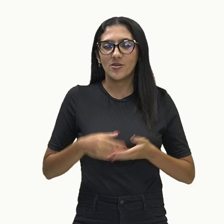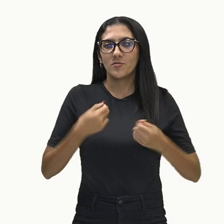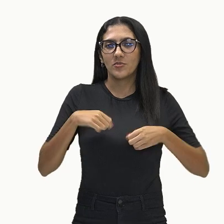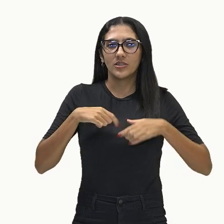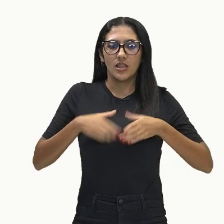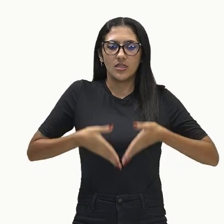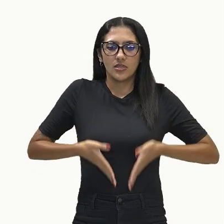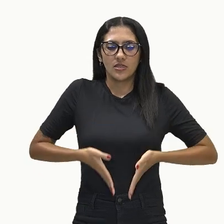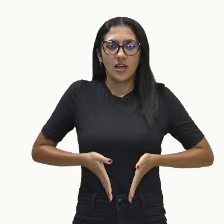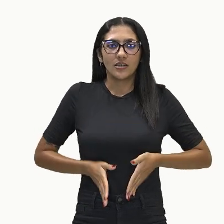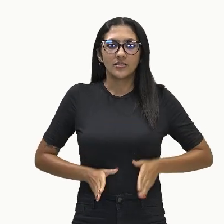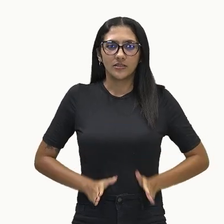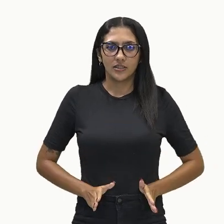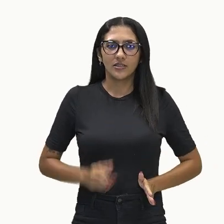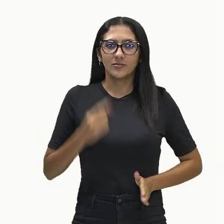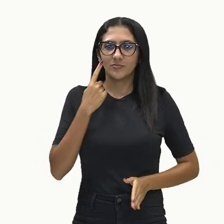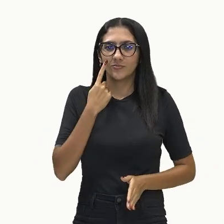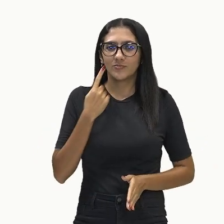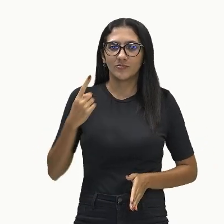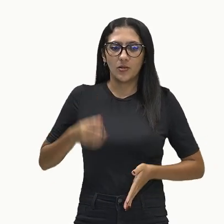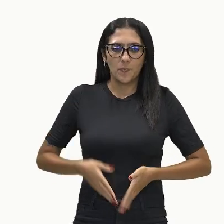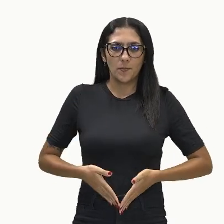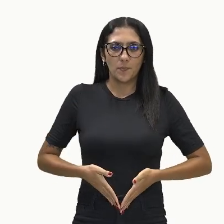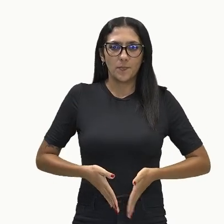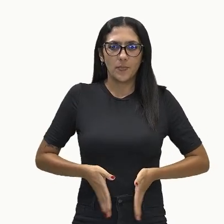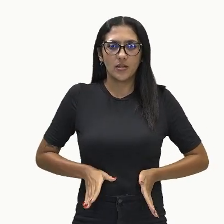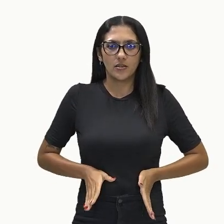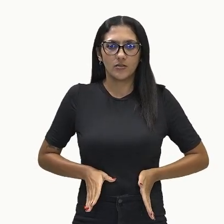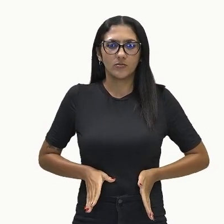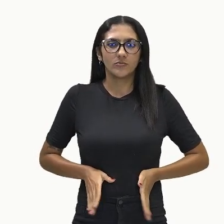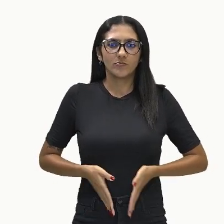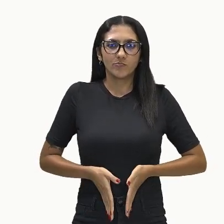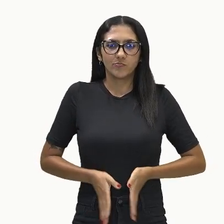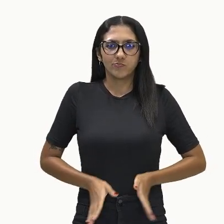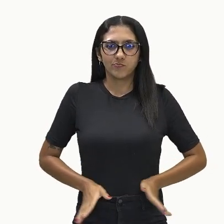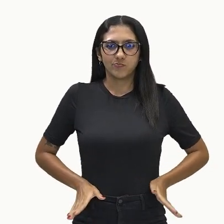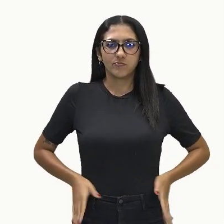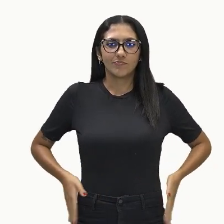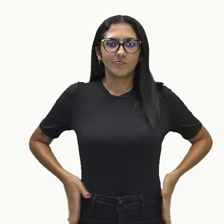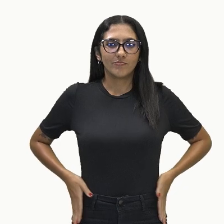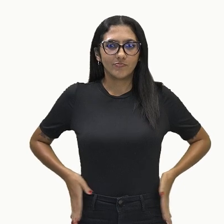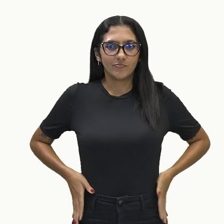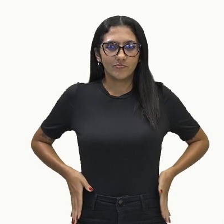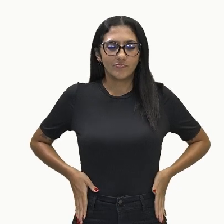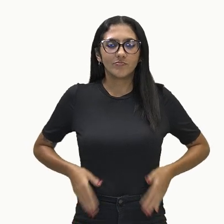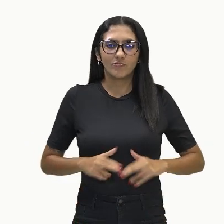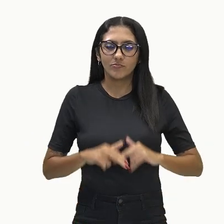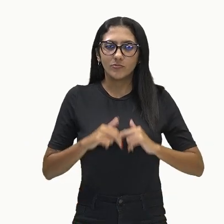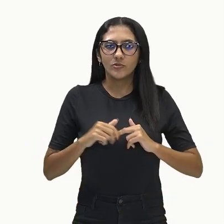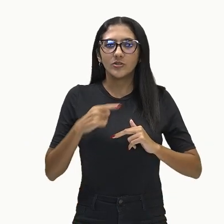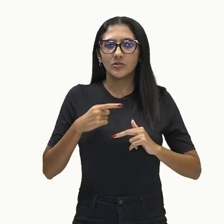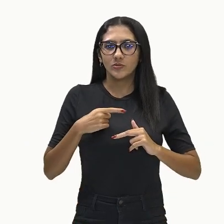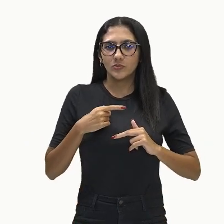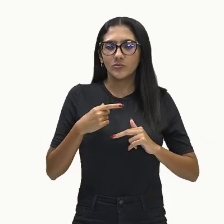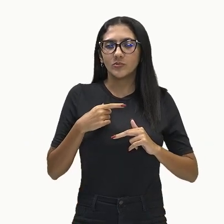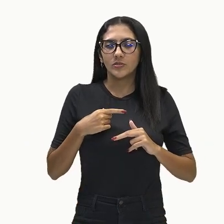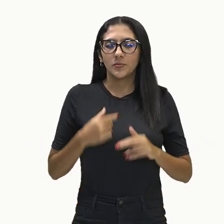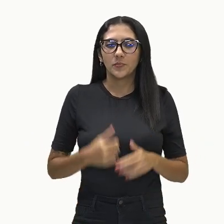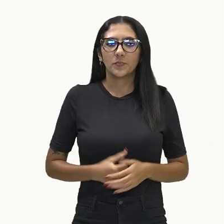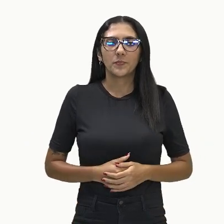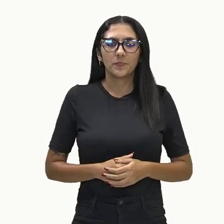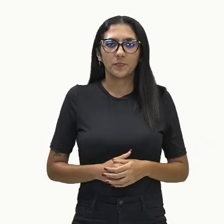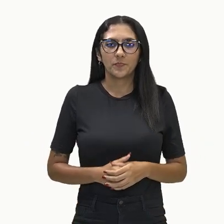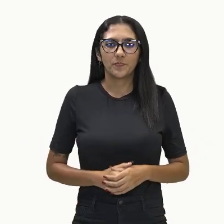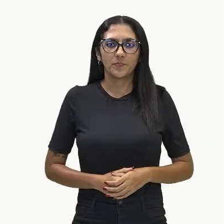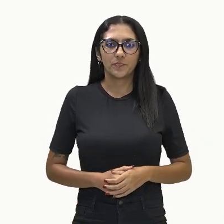por esse caminho aí pela pelvis, né, pela região da cintura pélvica. Então, é por esse